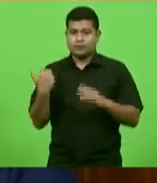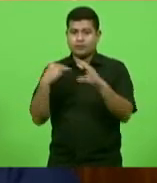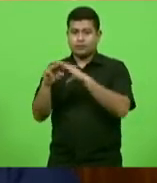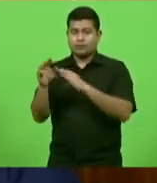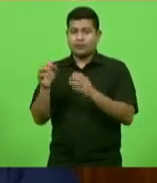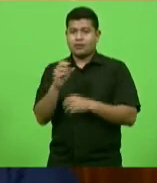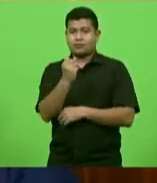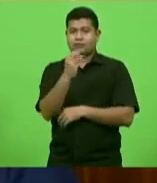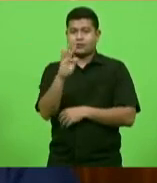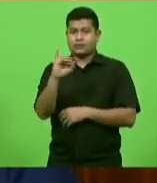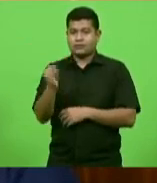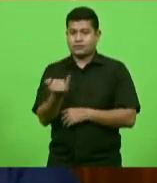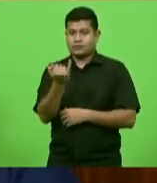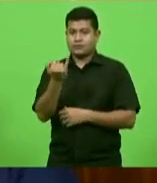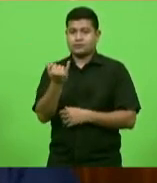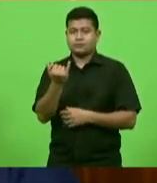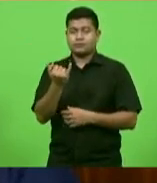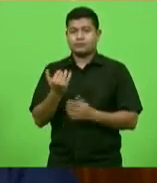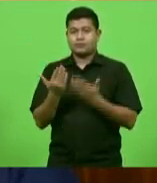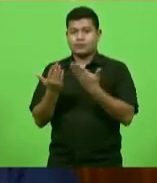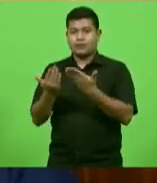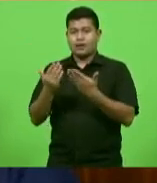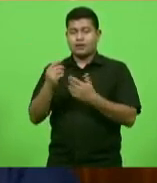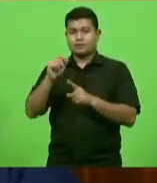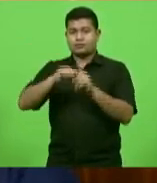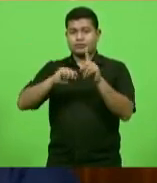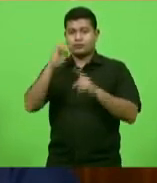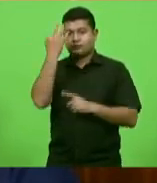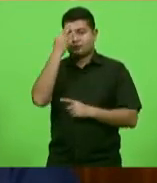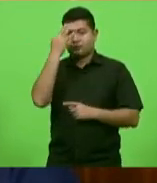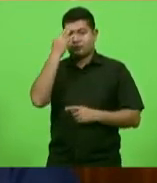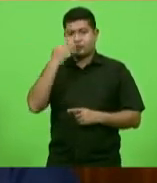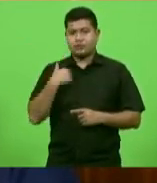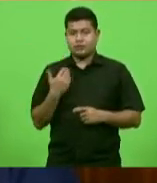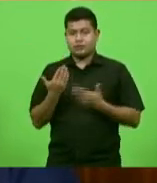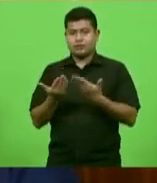ao Superior Tribunal de Justiça, que em fevereiro desse ano